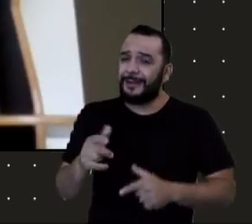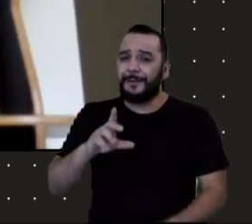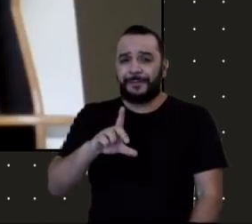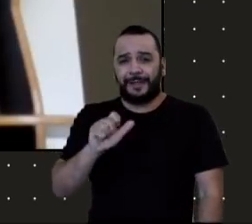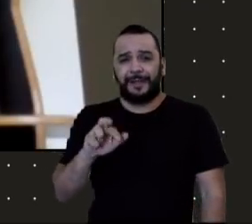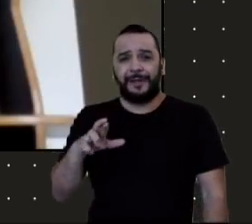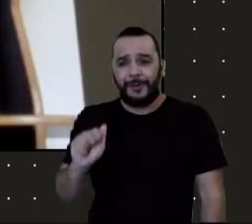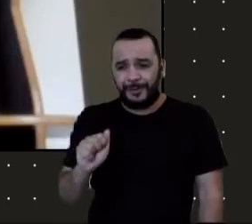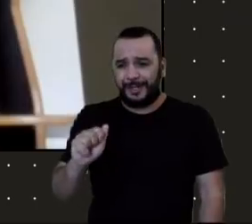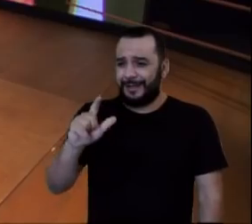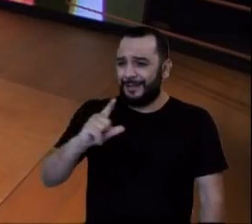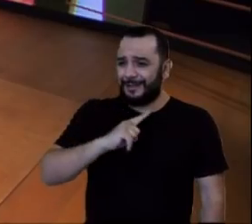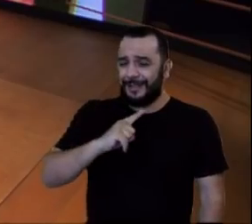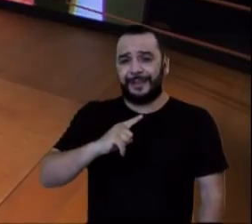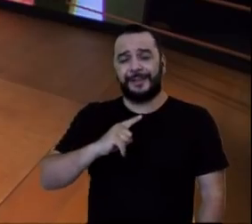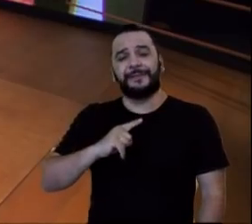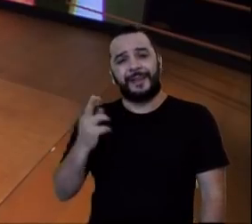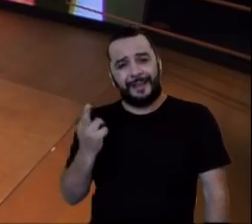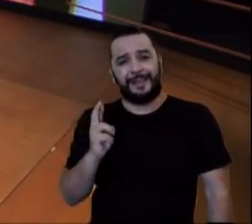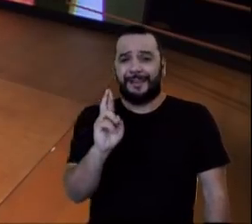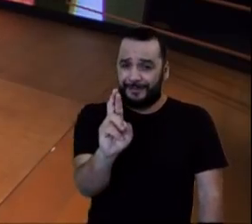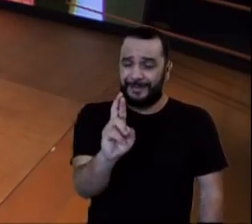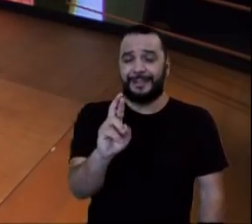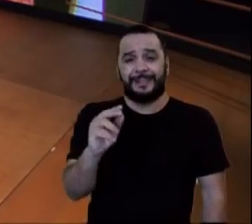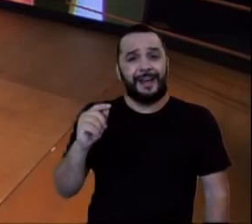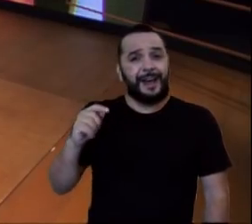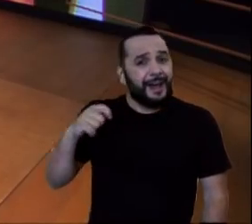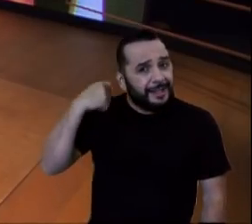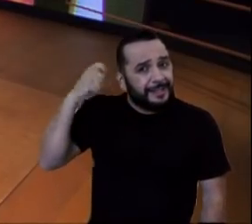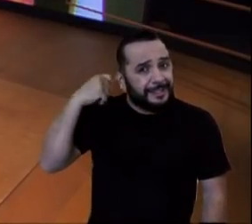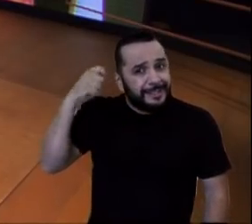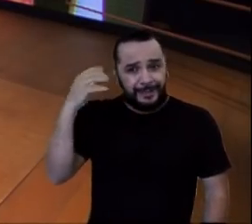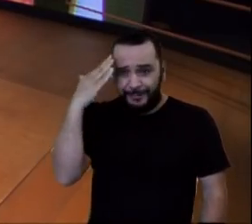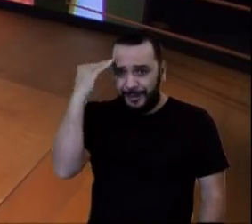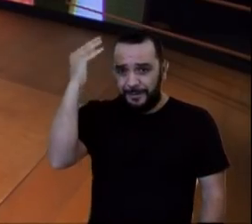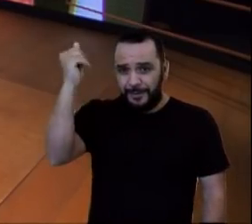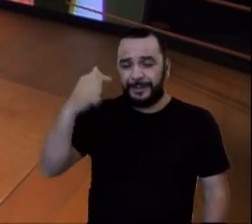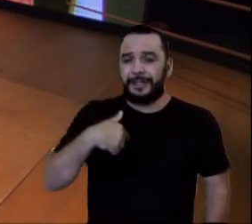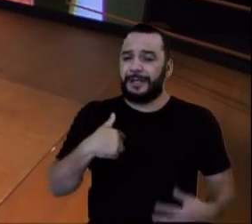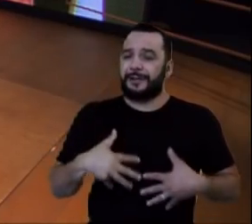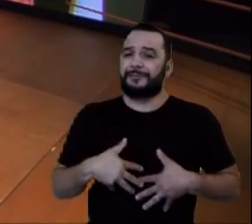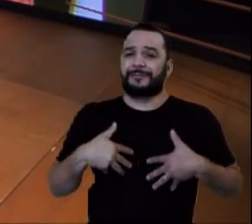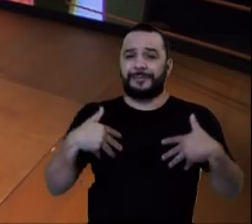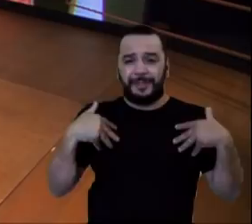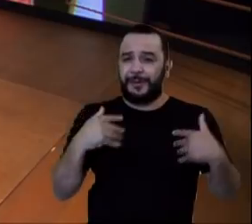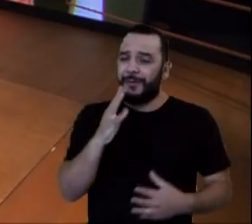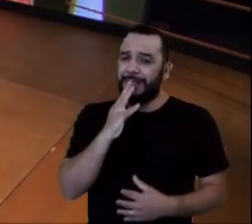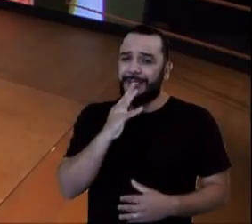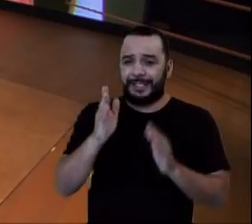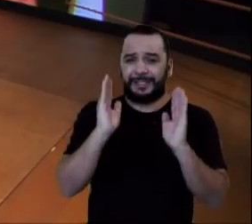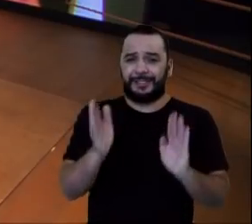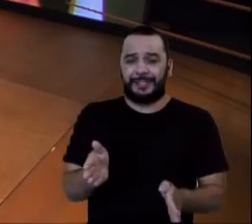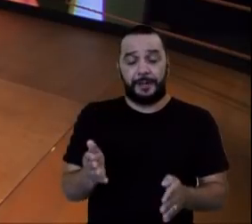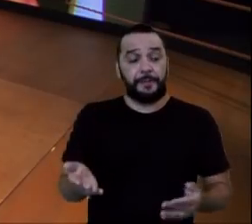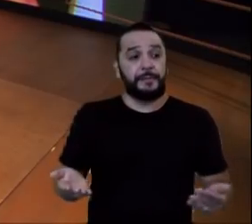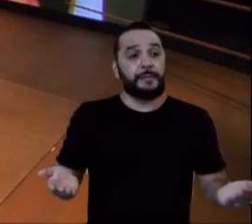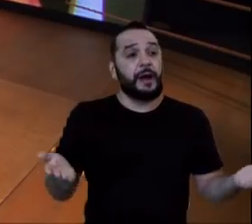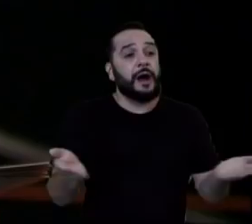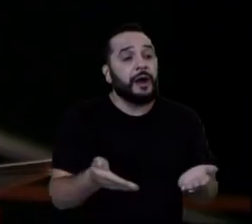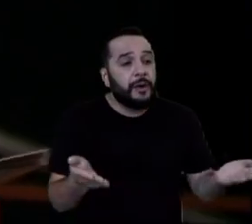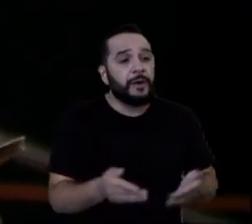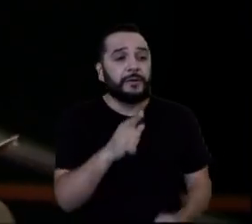nós nos encontramos nessa sanidade louca que nós, artistas, temos